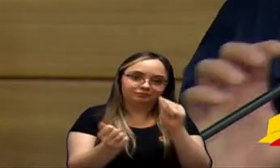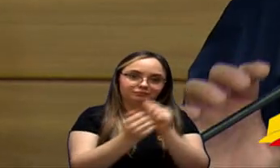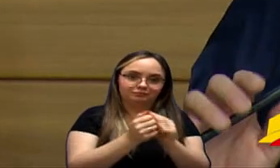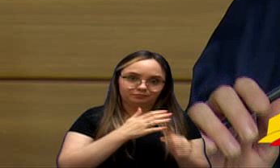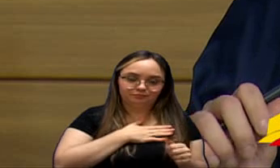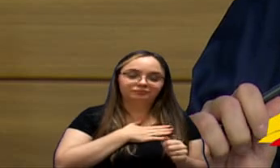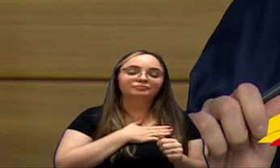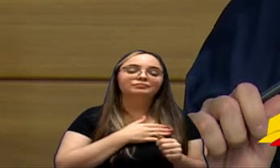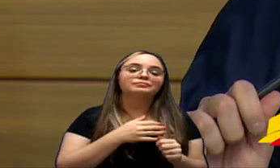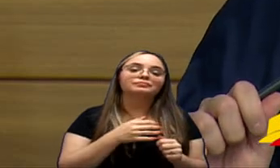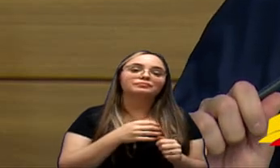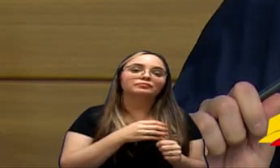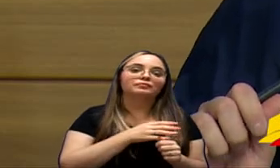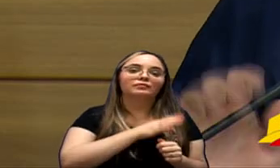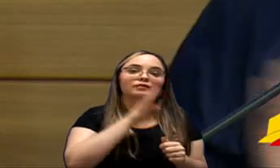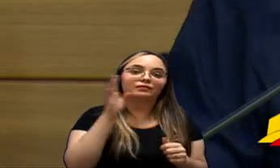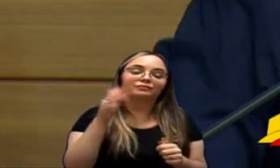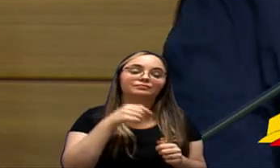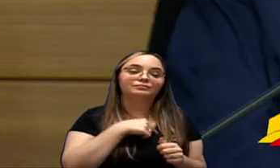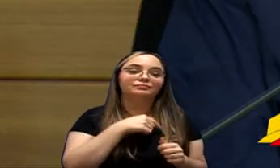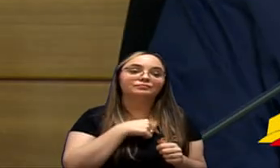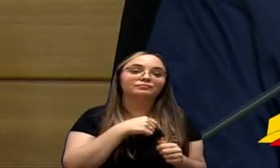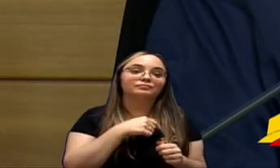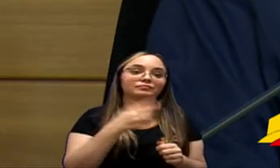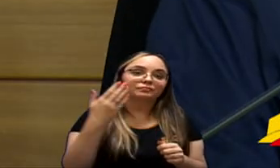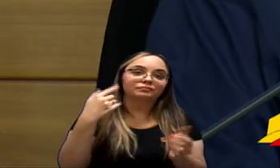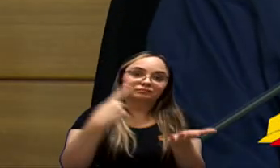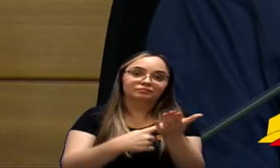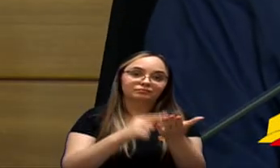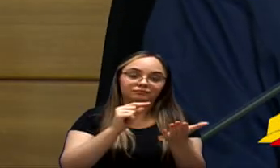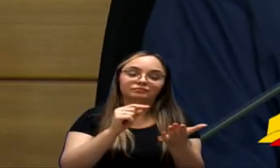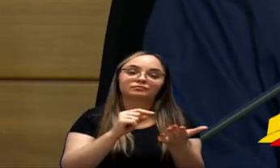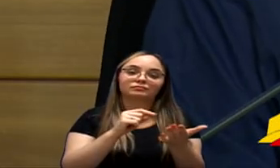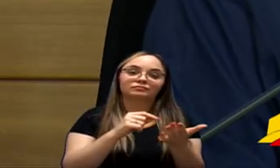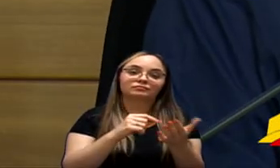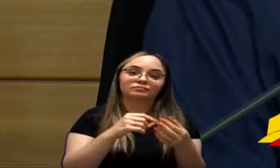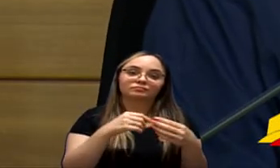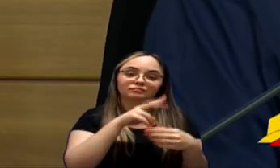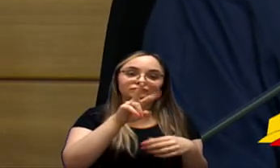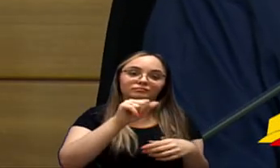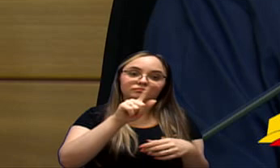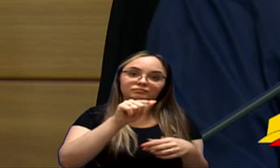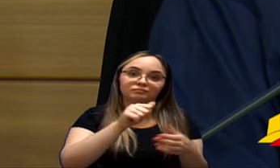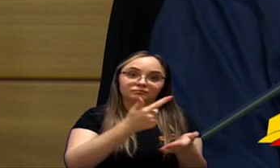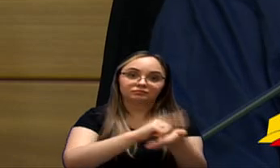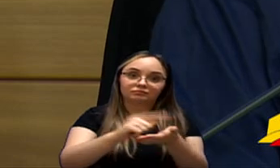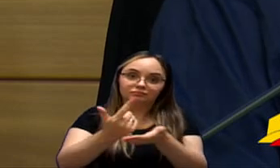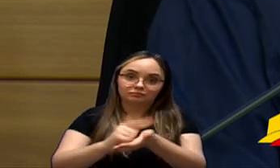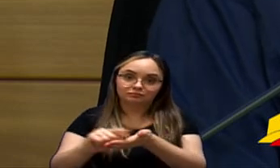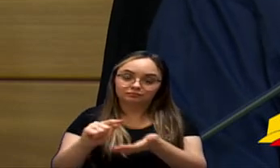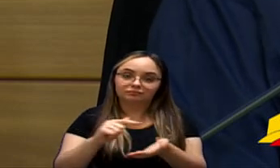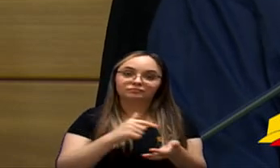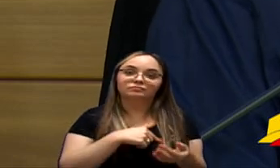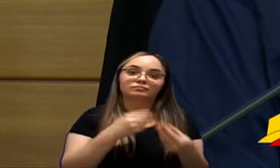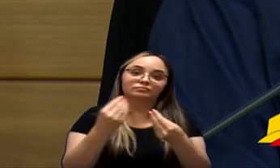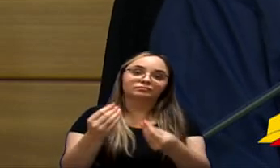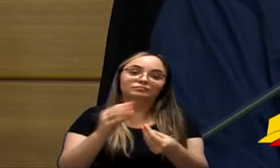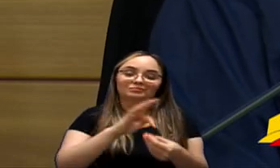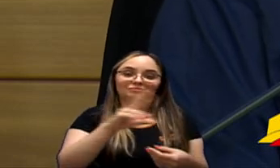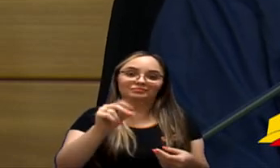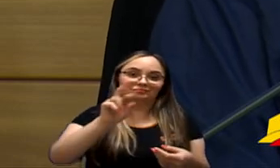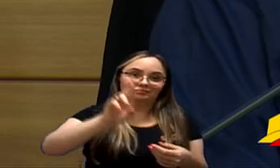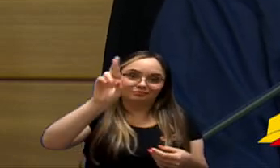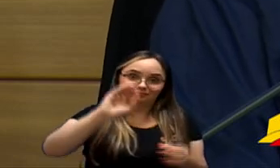comigo, no momento em que eu prometi, inclusive, contemplar as vagas livres, sem titulares naquele